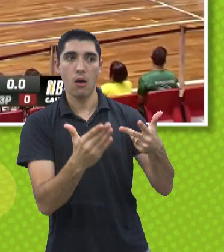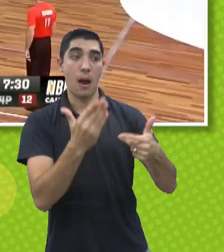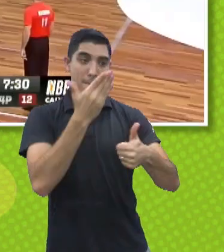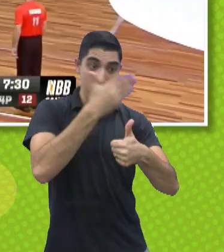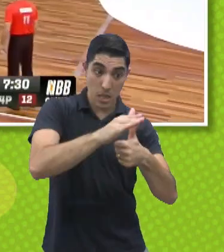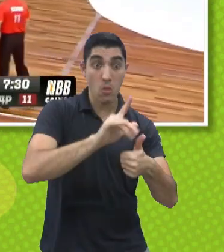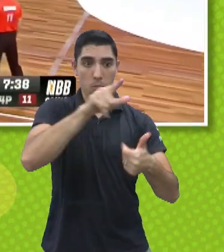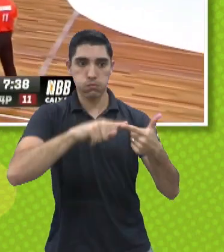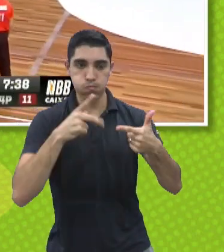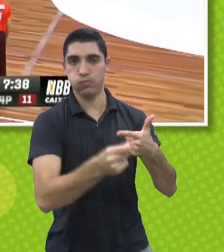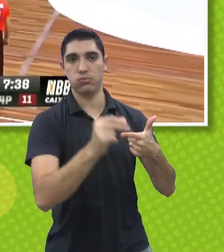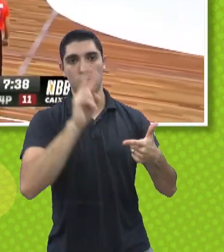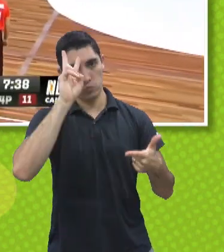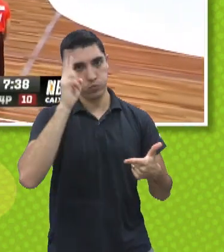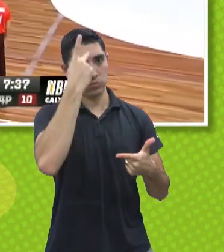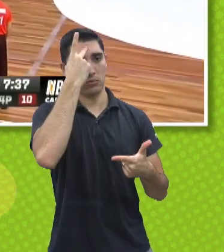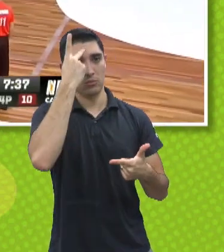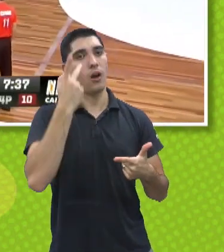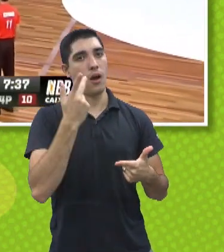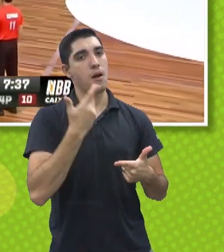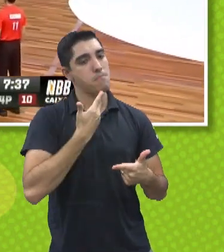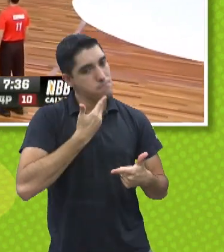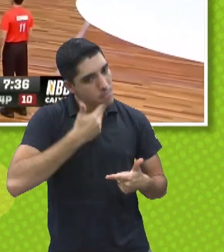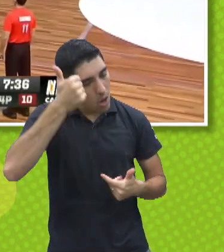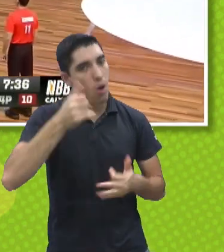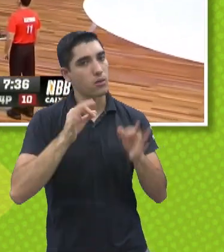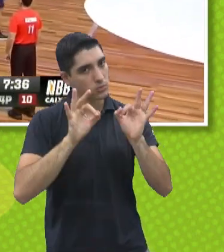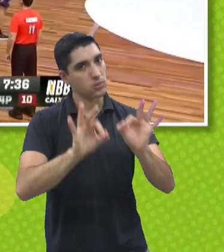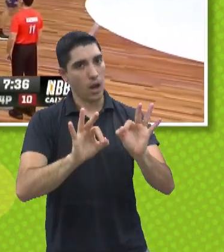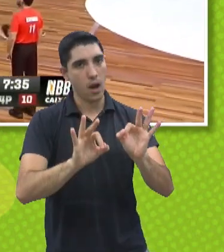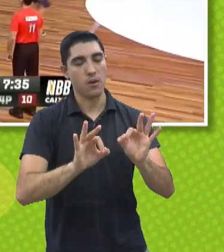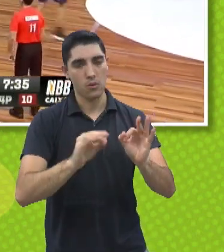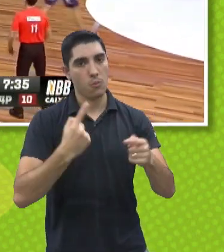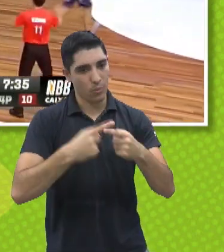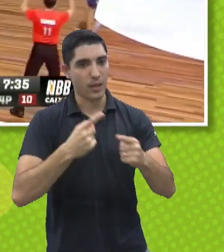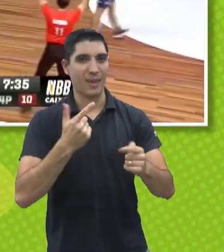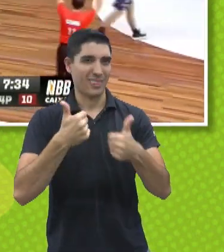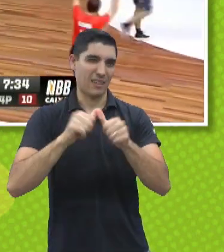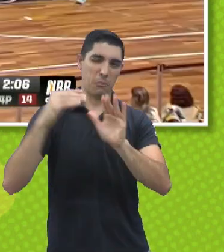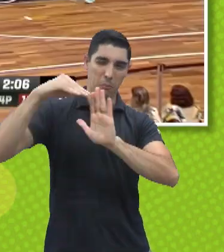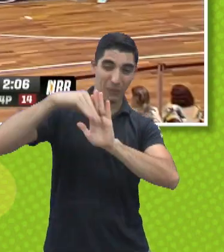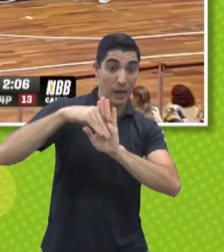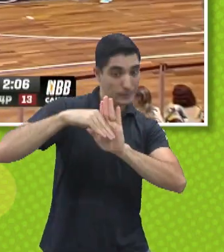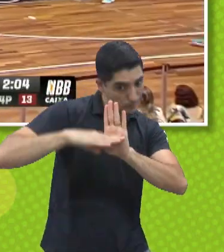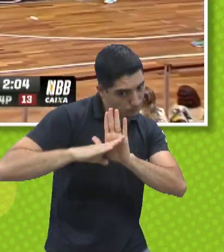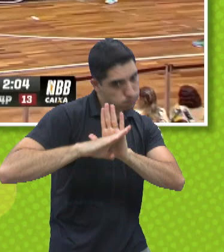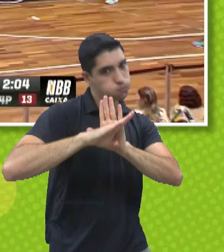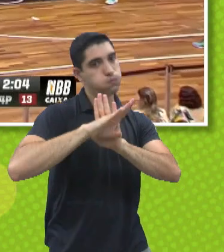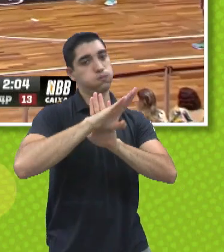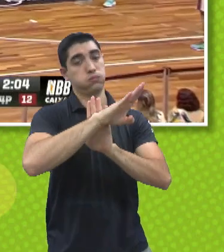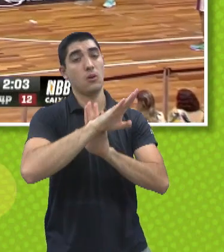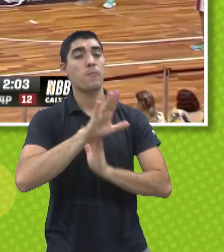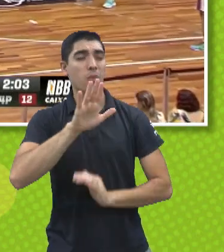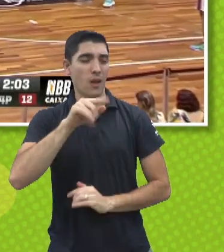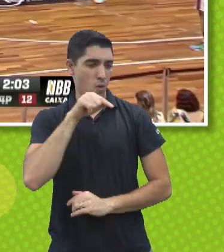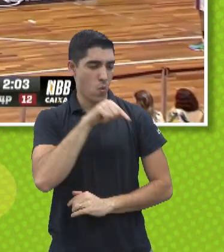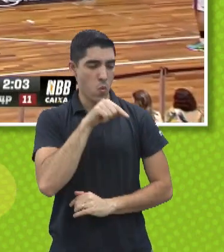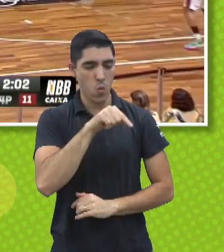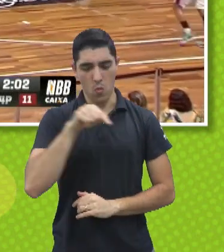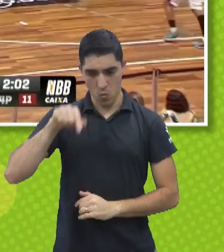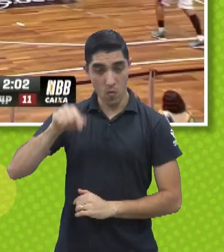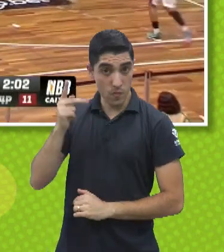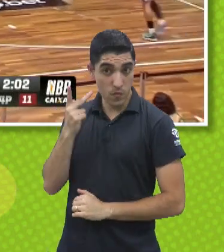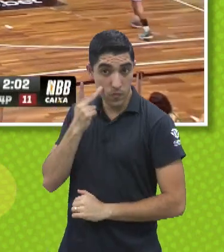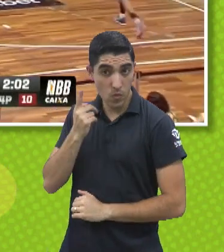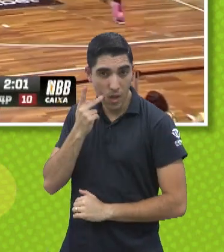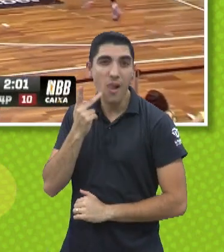São José conseguiu logo de cara se recuperar, venceu fora de casa, apesar da situação do Fortaleza na tabela não ser das melhores. O São José